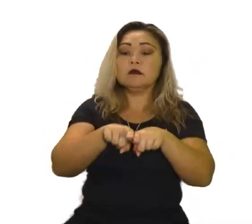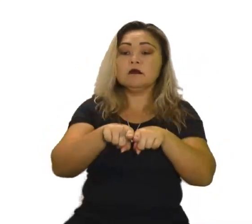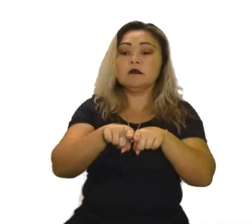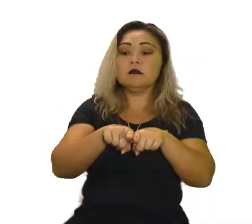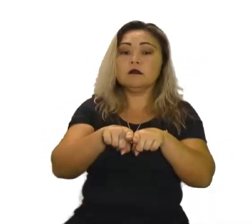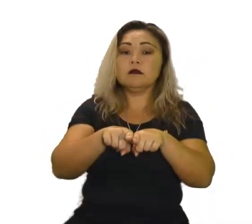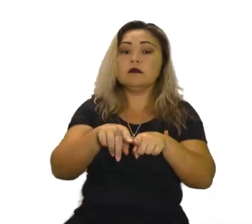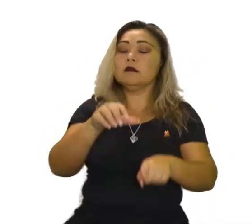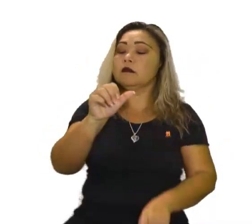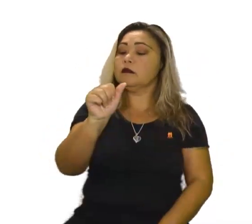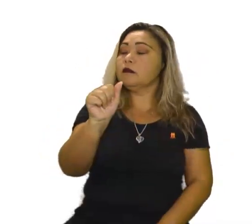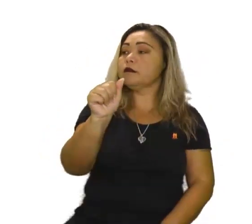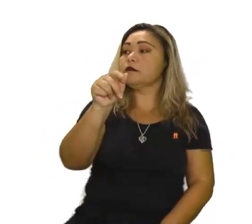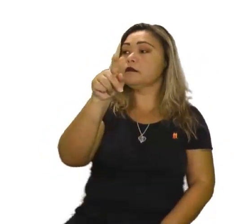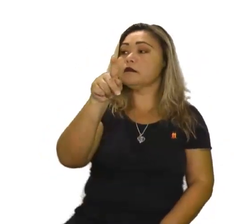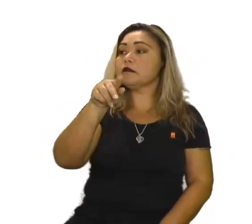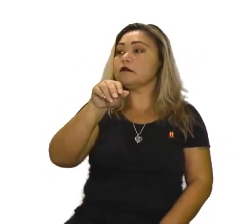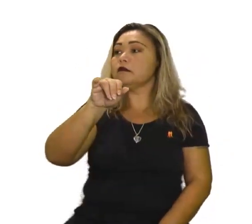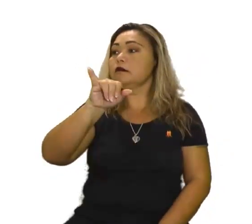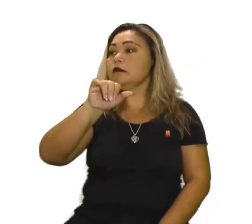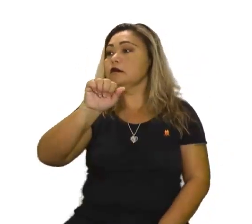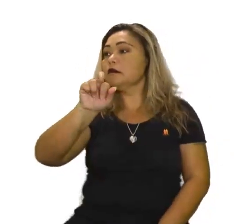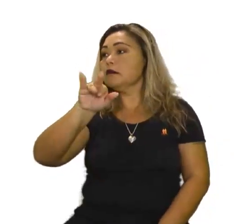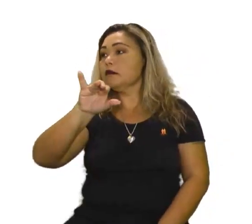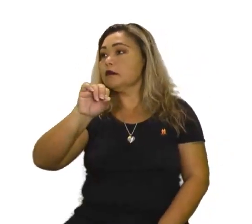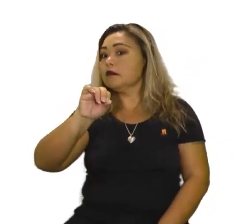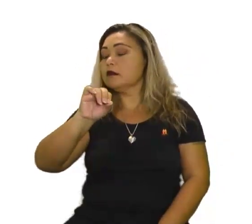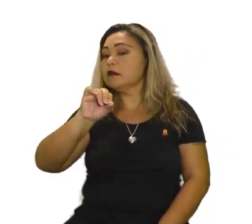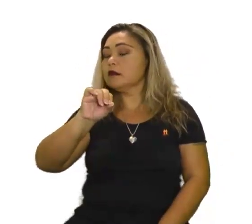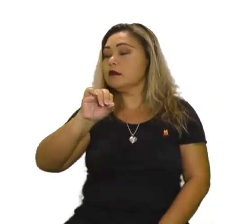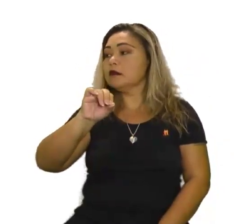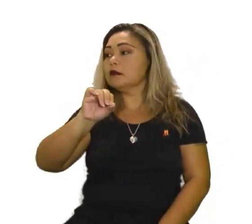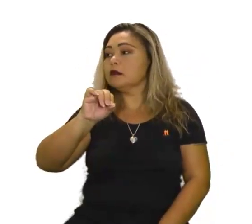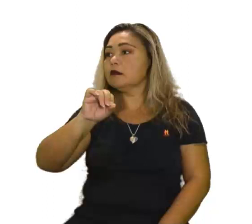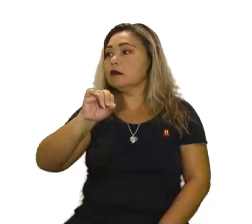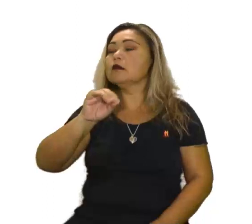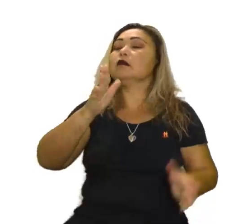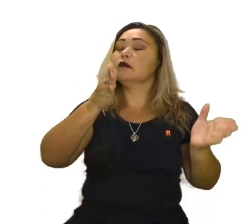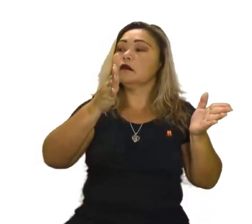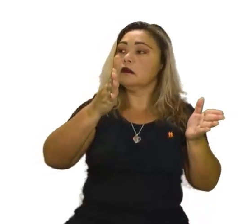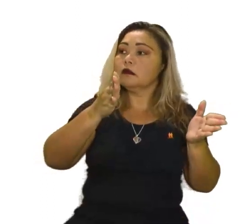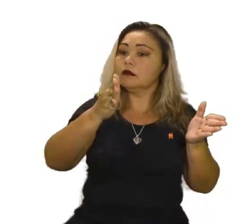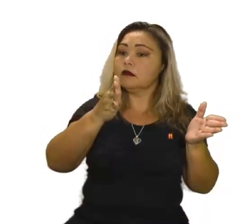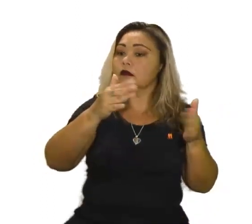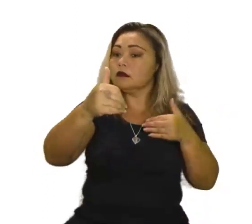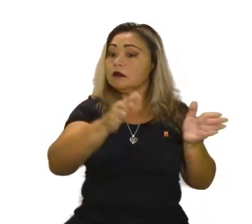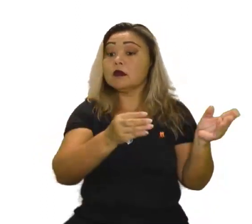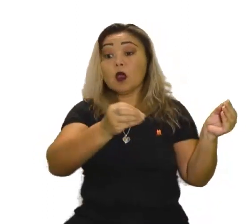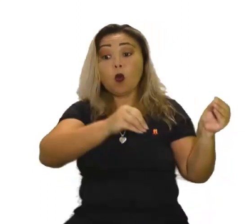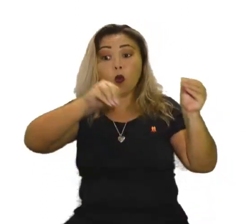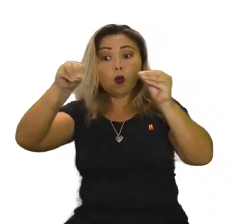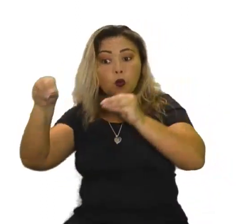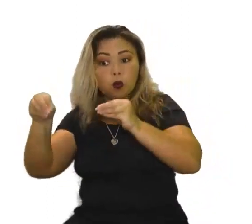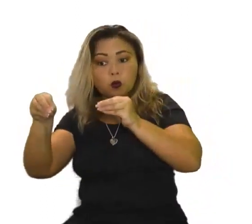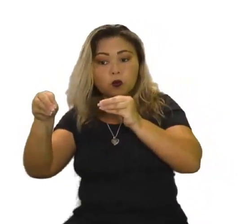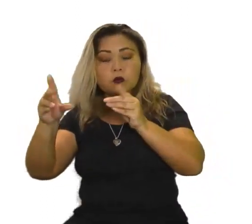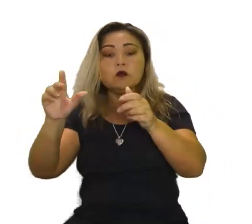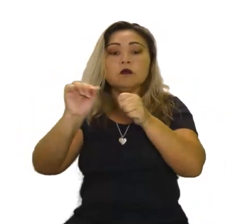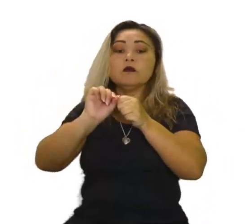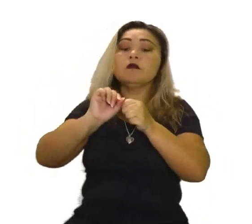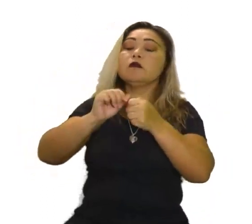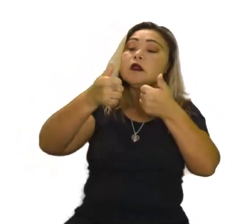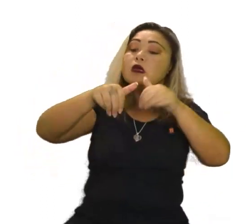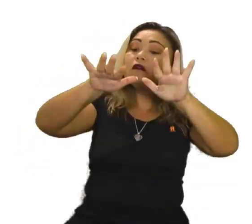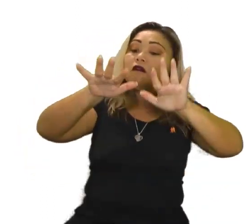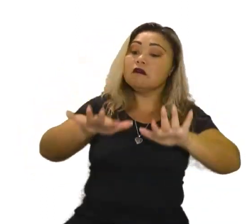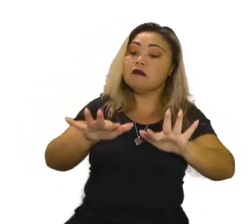temos o apiário que a gente pode locomover de uma estação floral para outra. Dentro do apiário